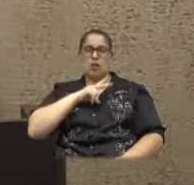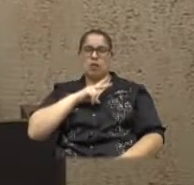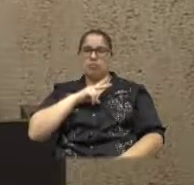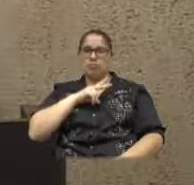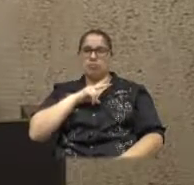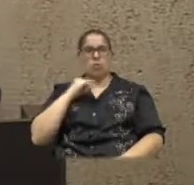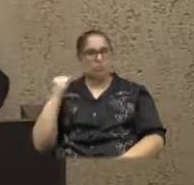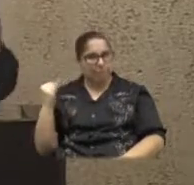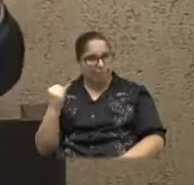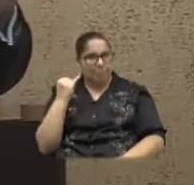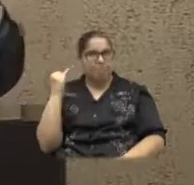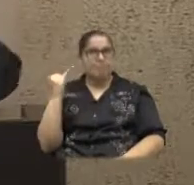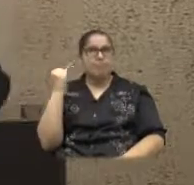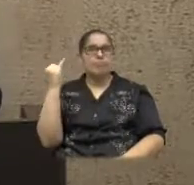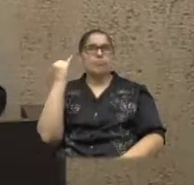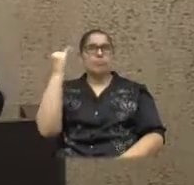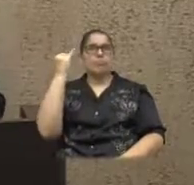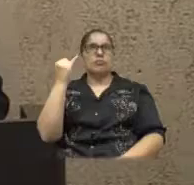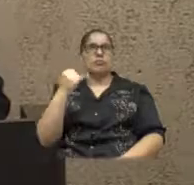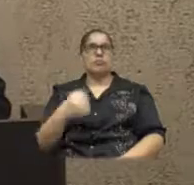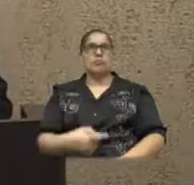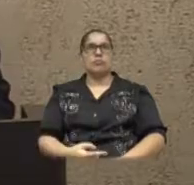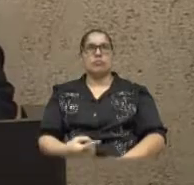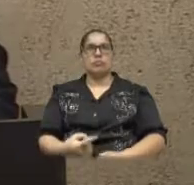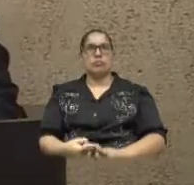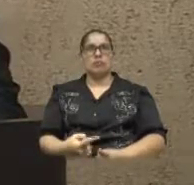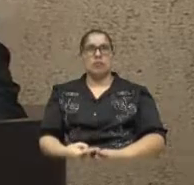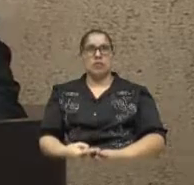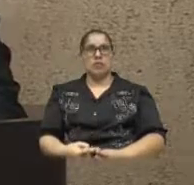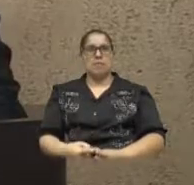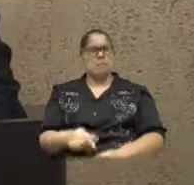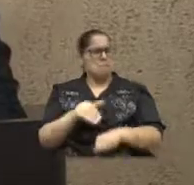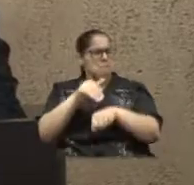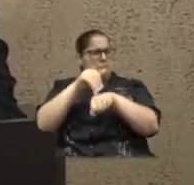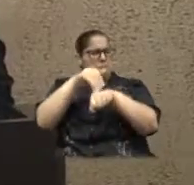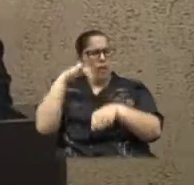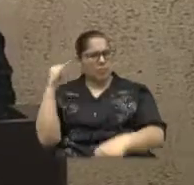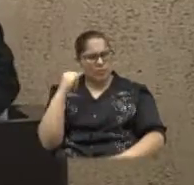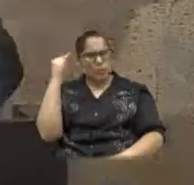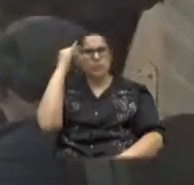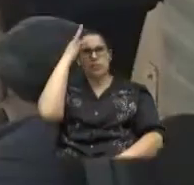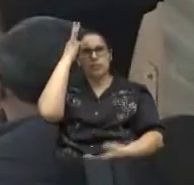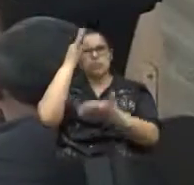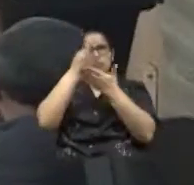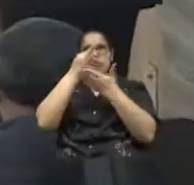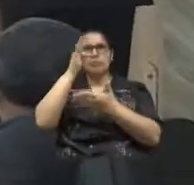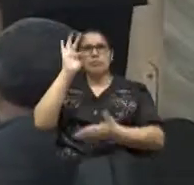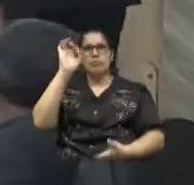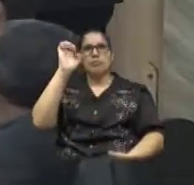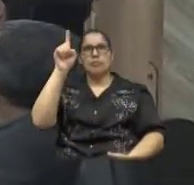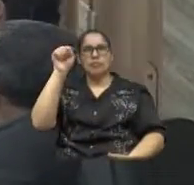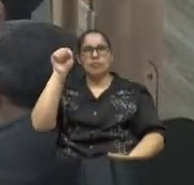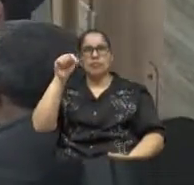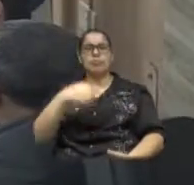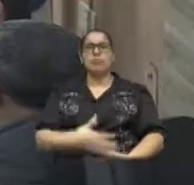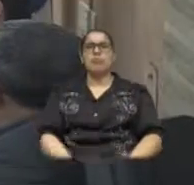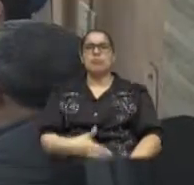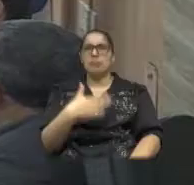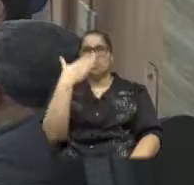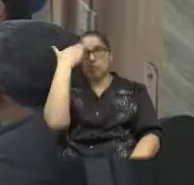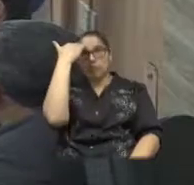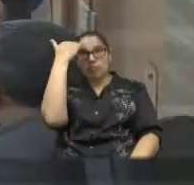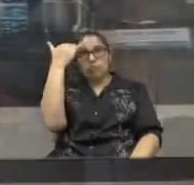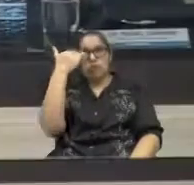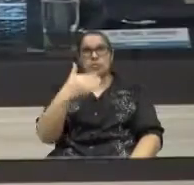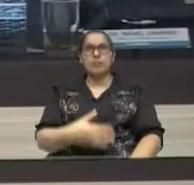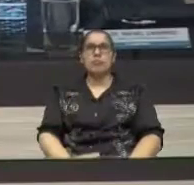precioso, porque o nosso maior tesouro é a nossa fé. Muito obrigado. Para discutir a moção,